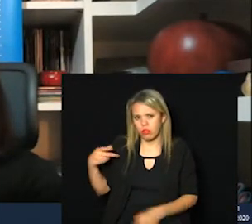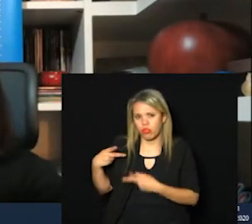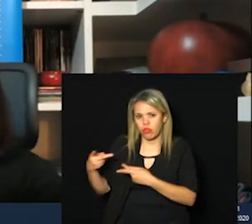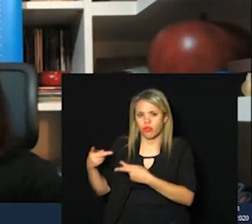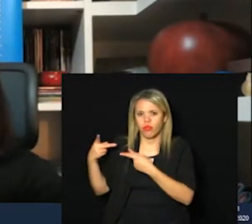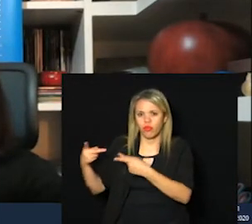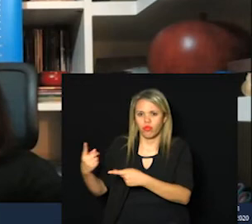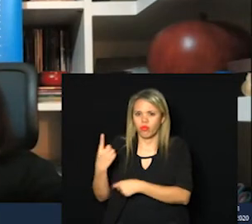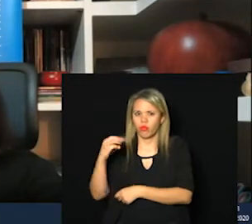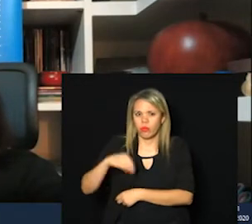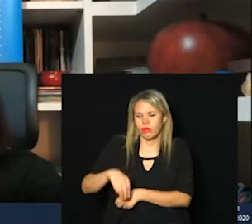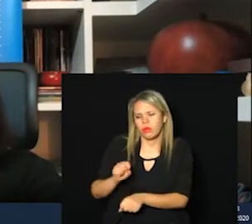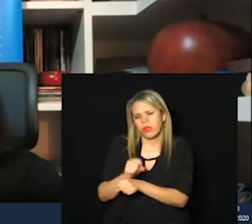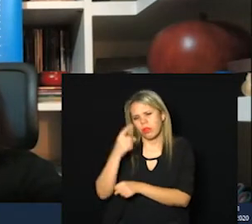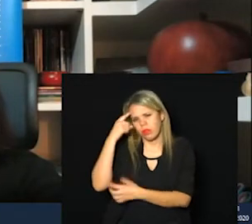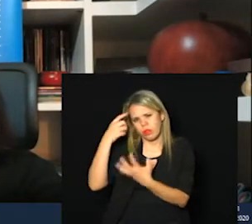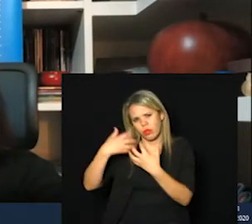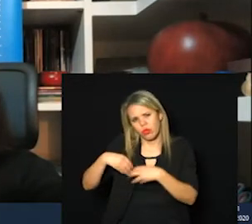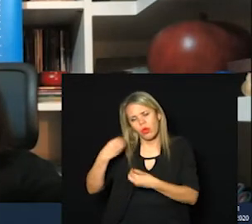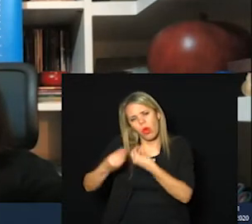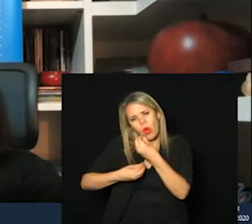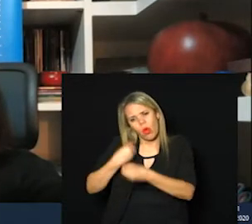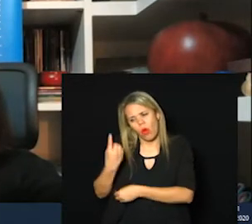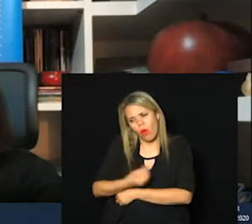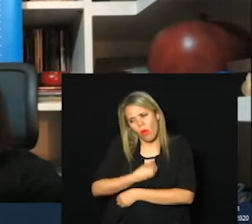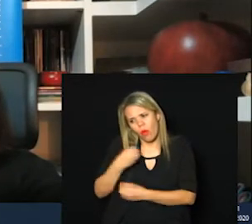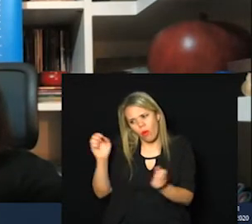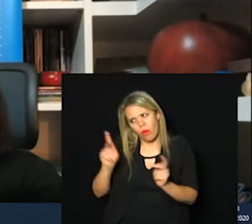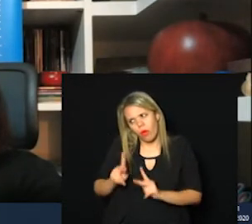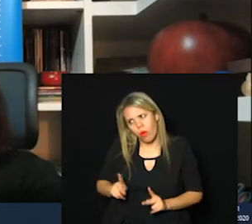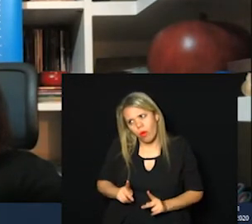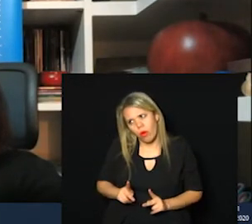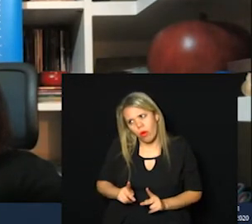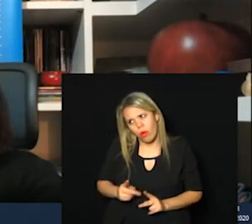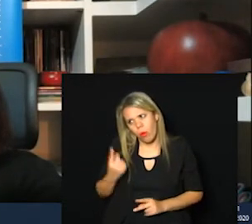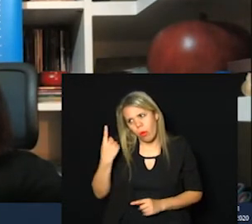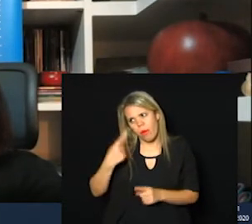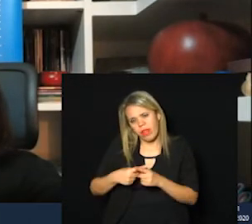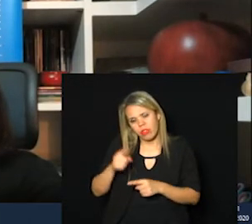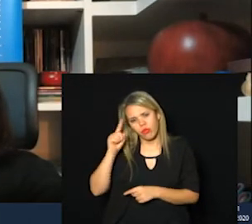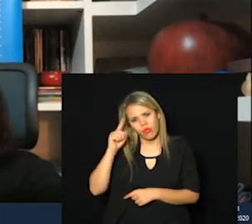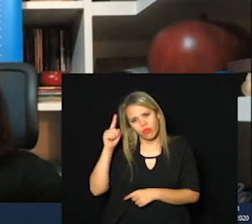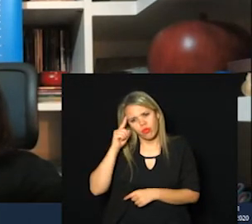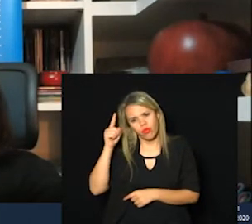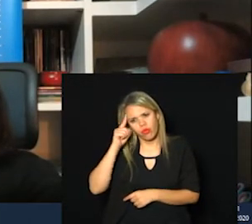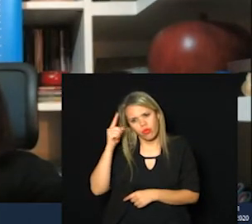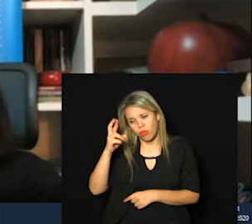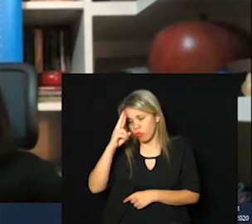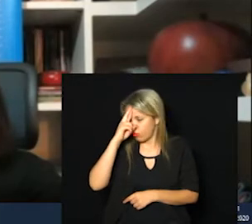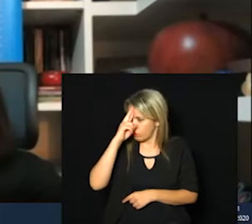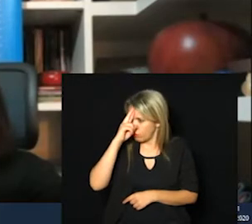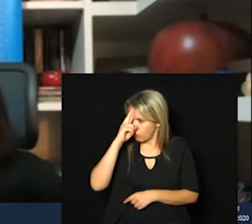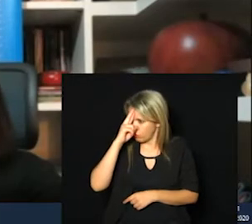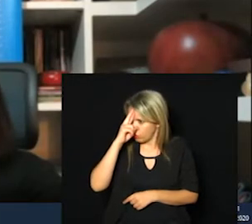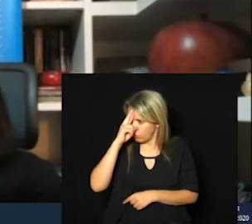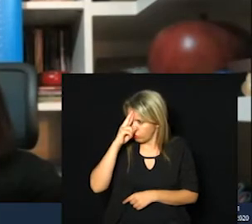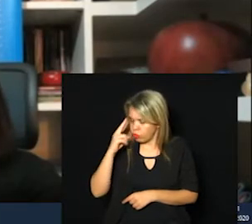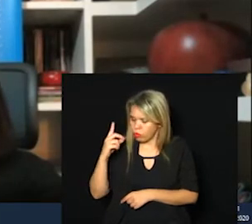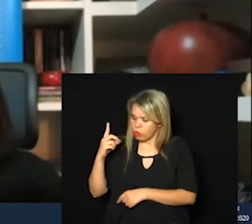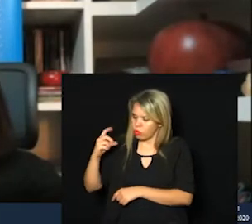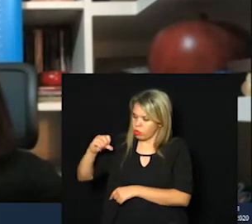parar 1 minuto e refletir sobre como estamos vivendo a paz. Uma vez por dia, todos os dias ao meio-dia. Desde